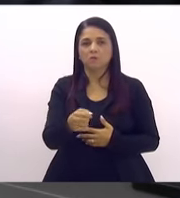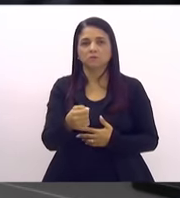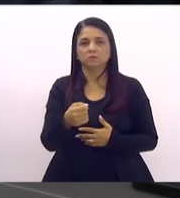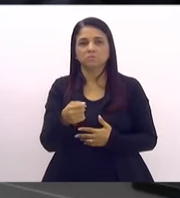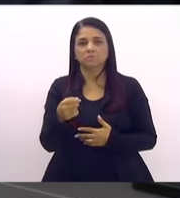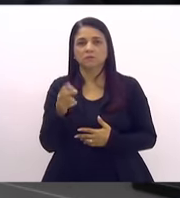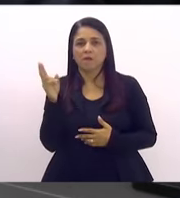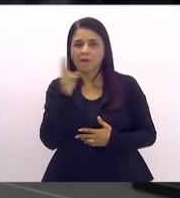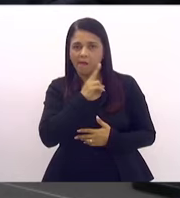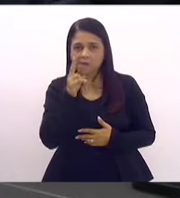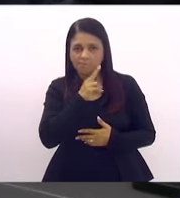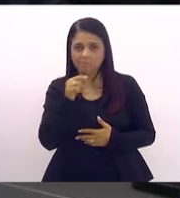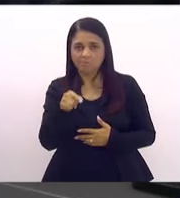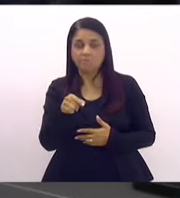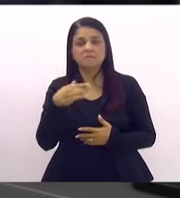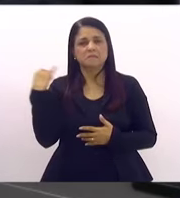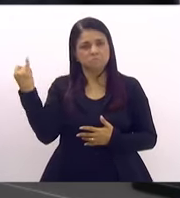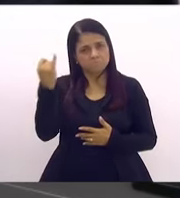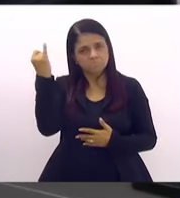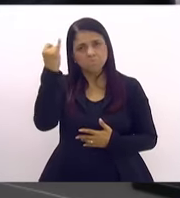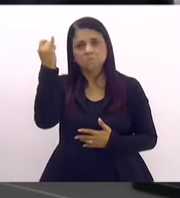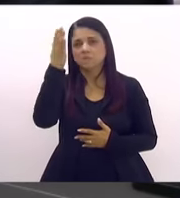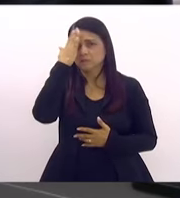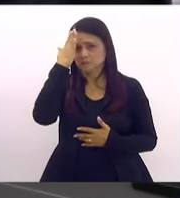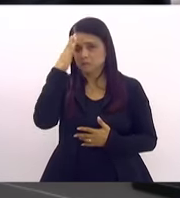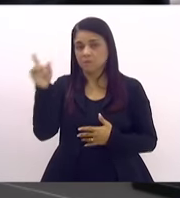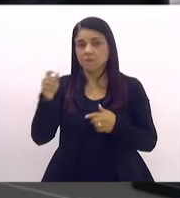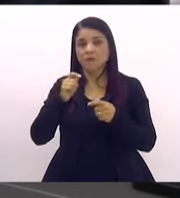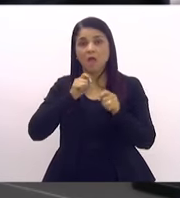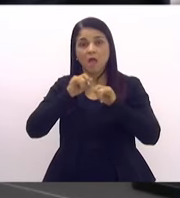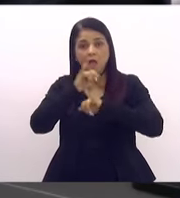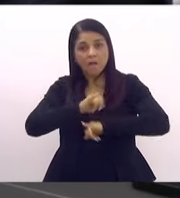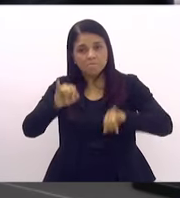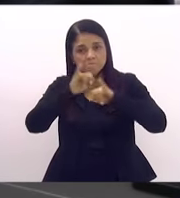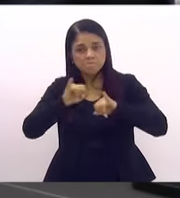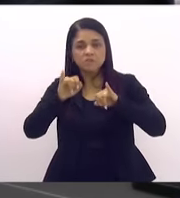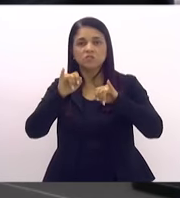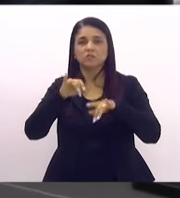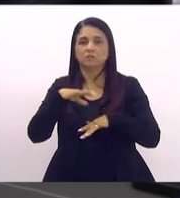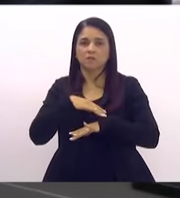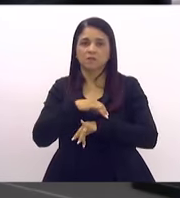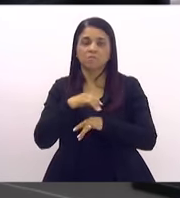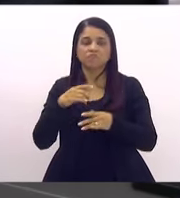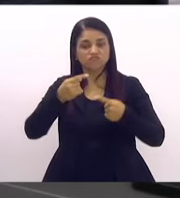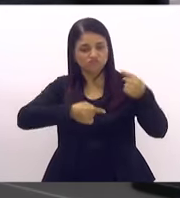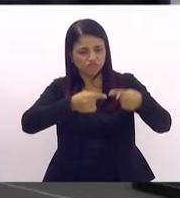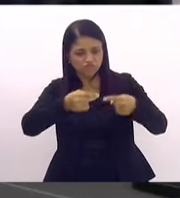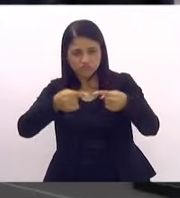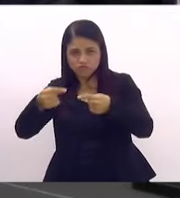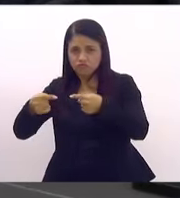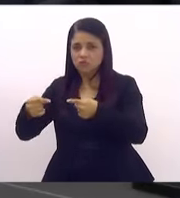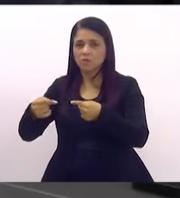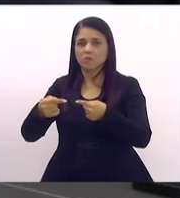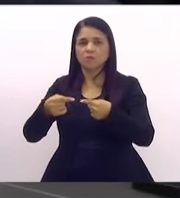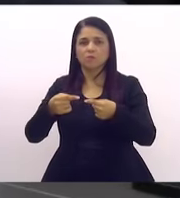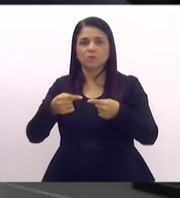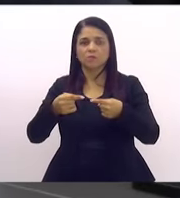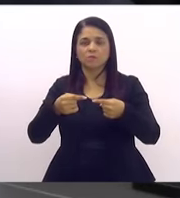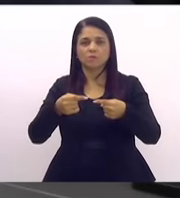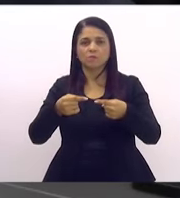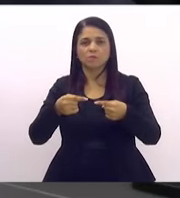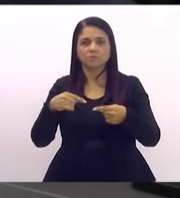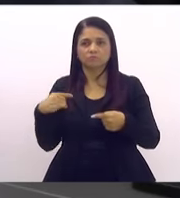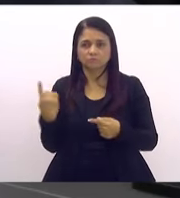é importante porque a gente sabe, e a mídia tem relatado isso, que a gente está em meio a uma discussão de um ato